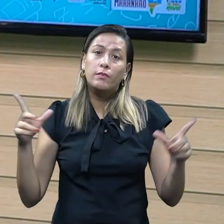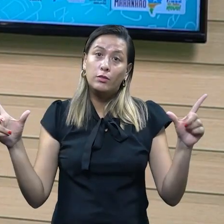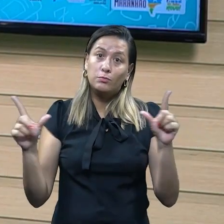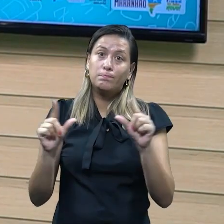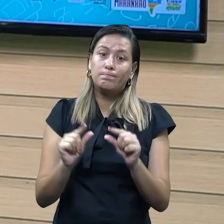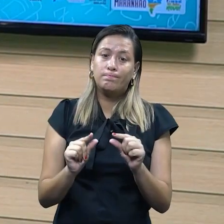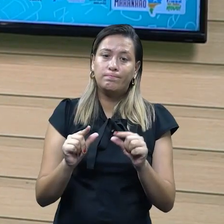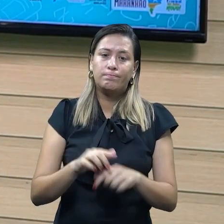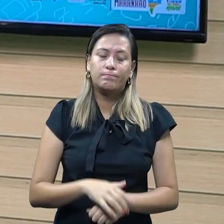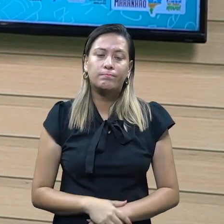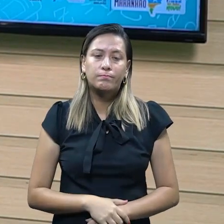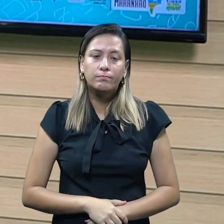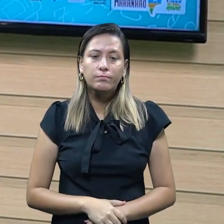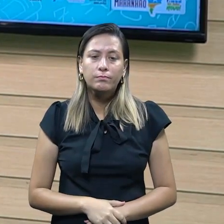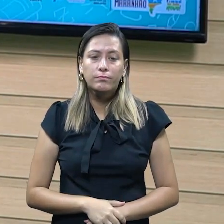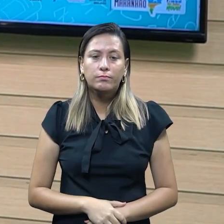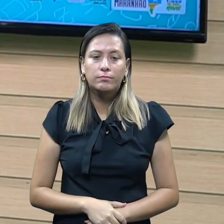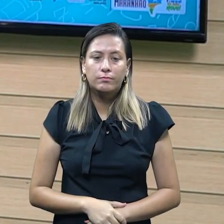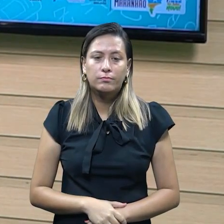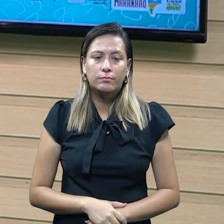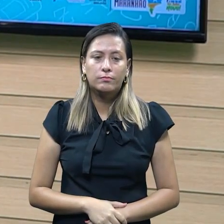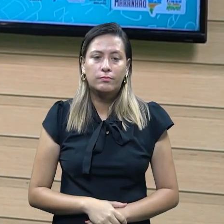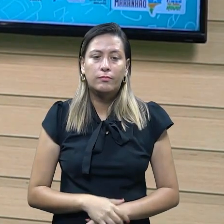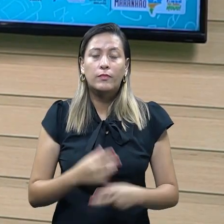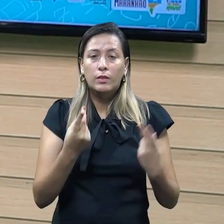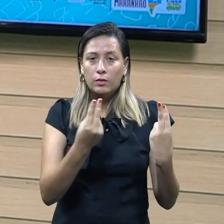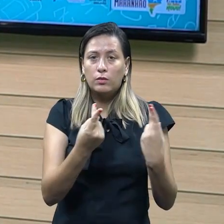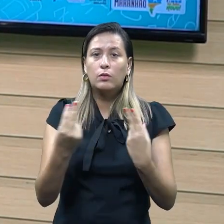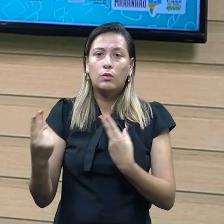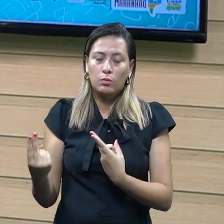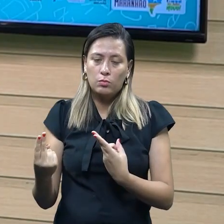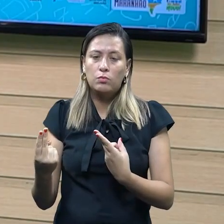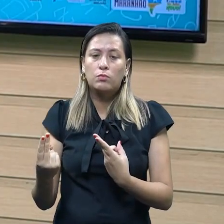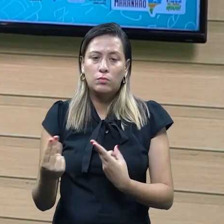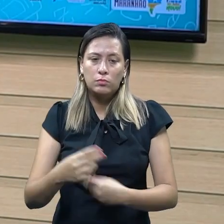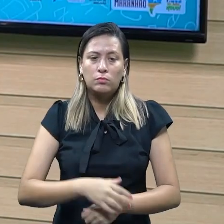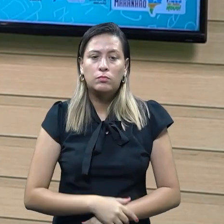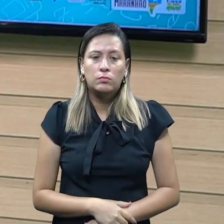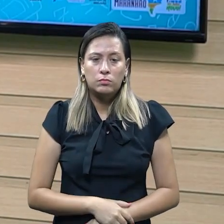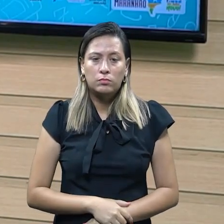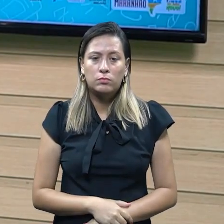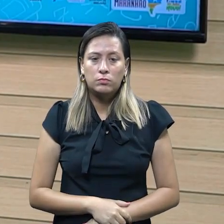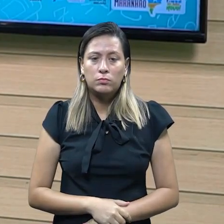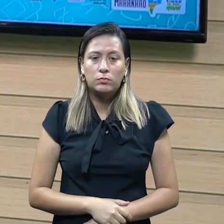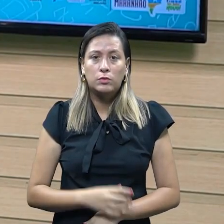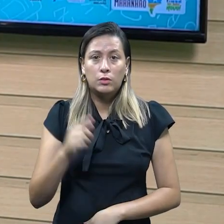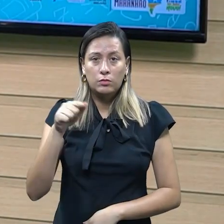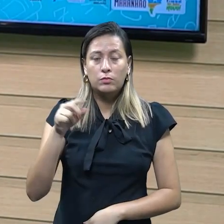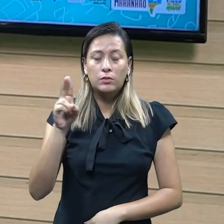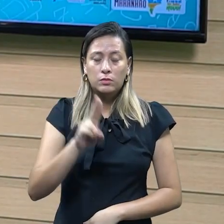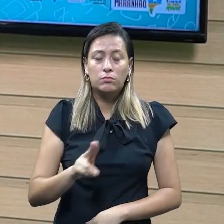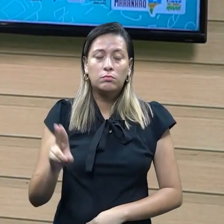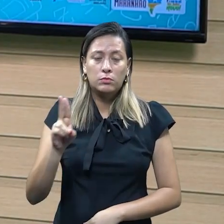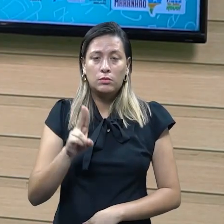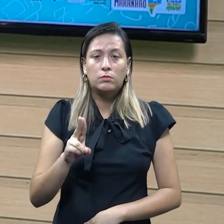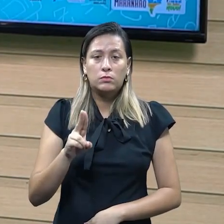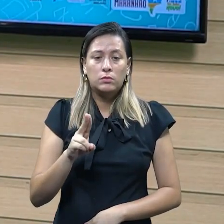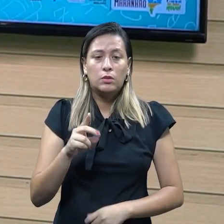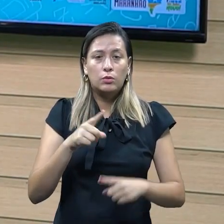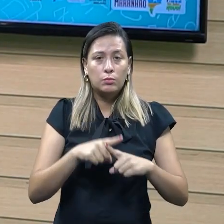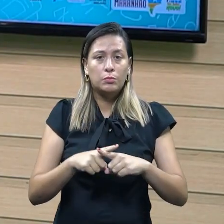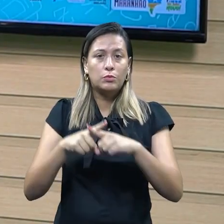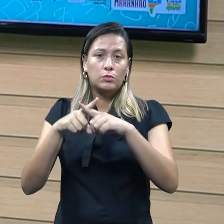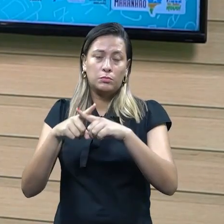será reduzido proporcionalmente naquela escala, naquele fator que você está